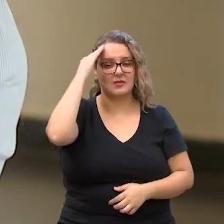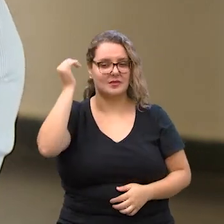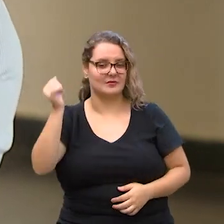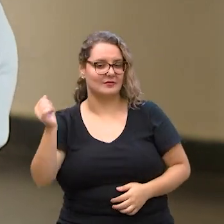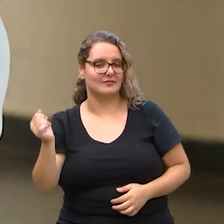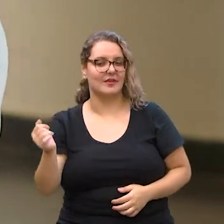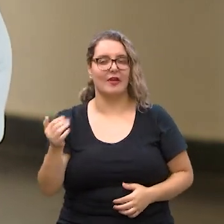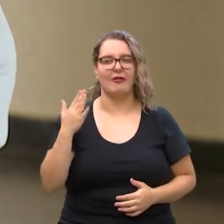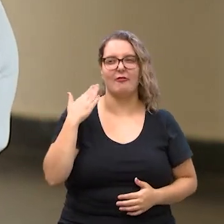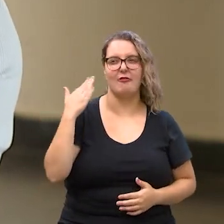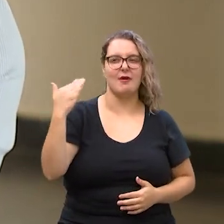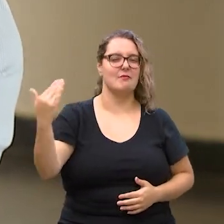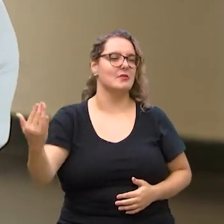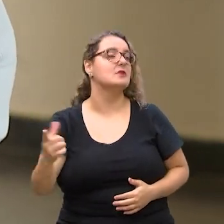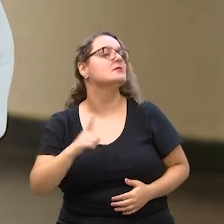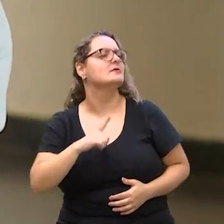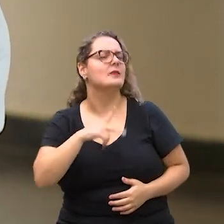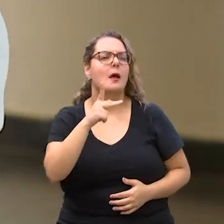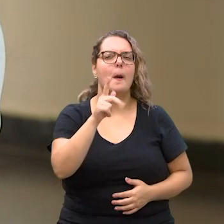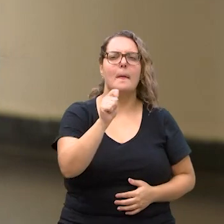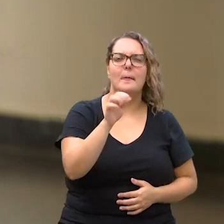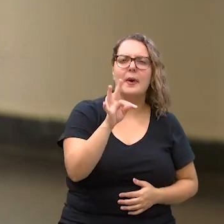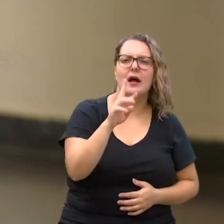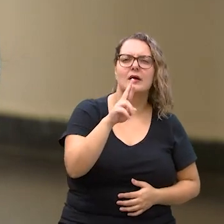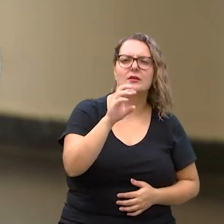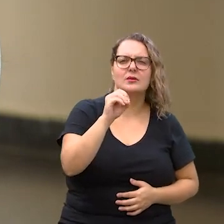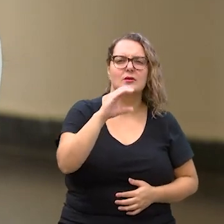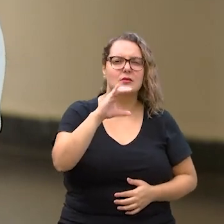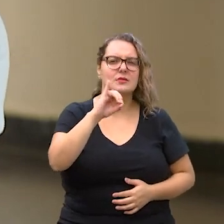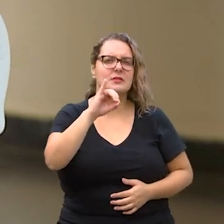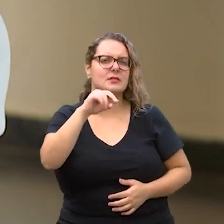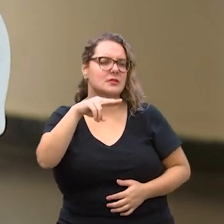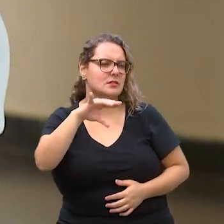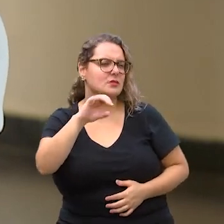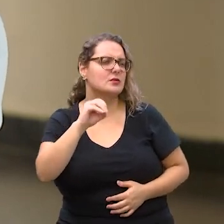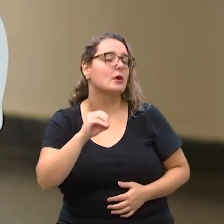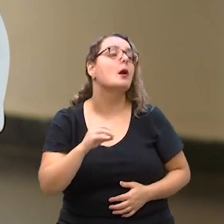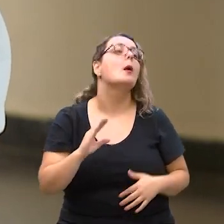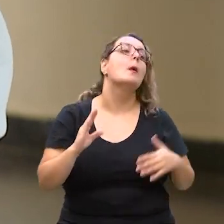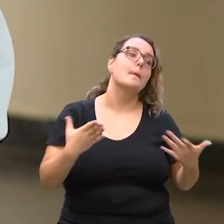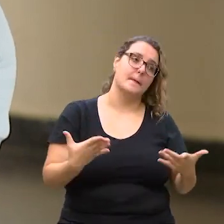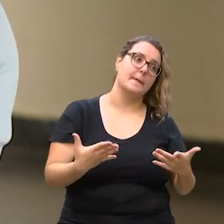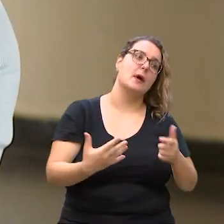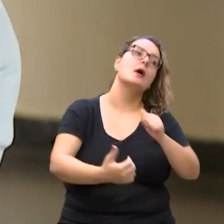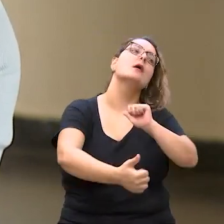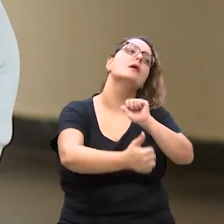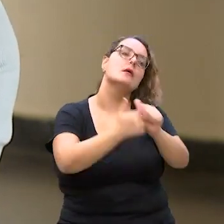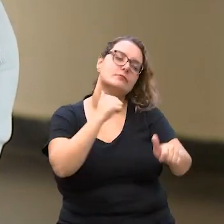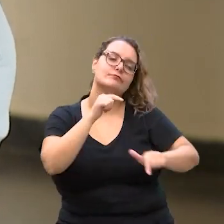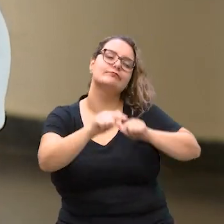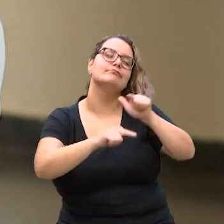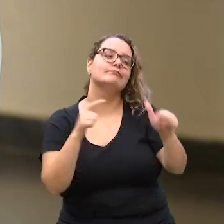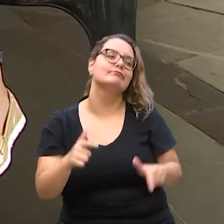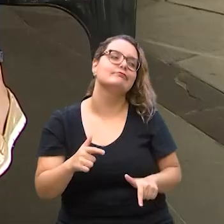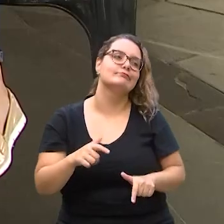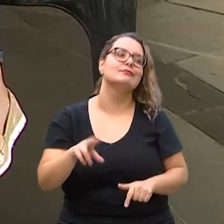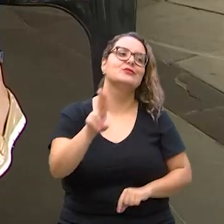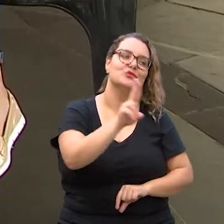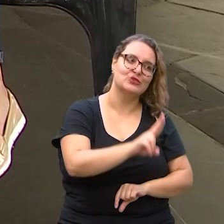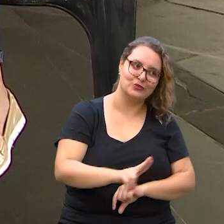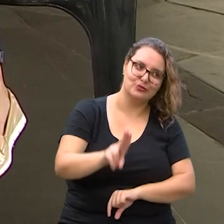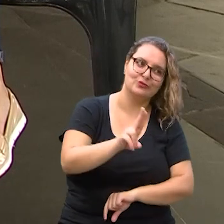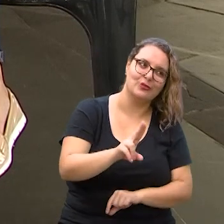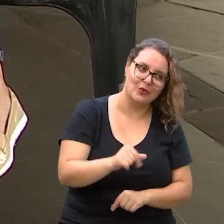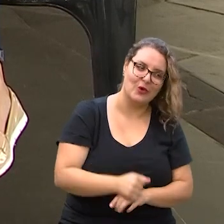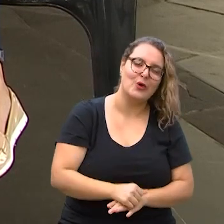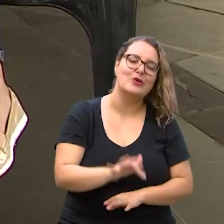sempre patrocínios e as federações ajudam, mas eu também já trabalhei com esportes universitários, que é um contexto completamente diferente.